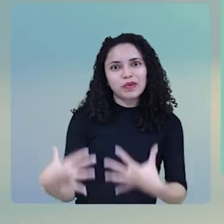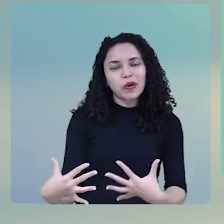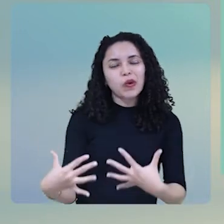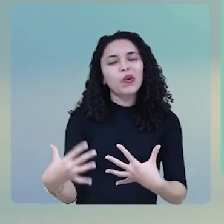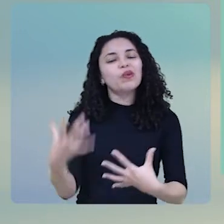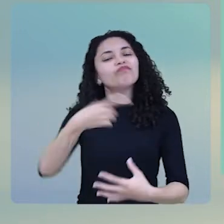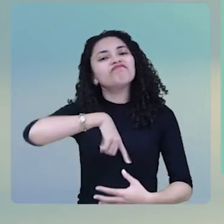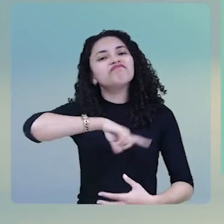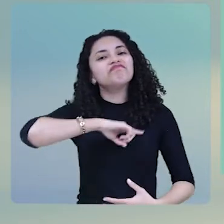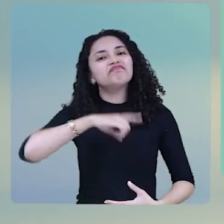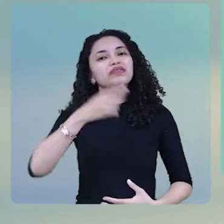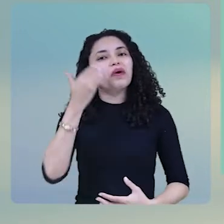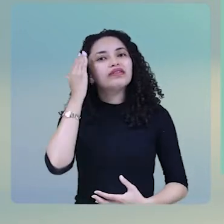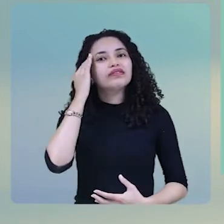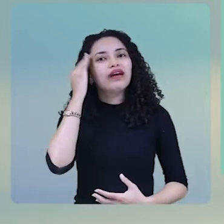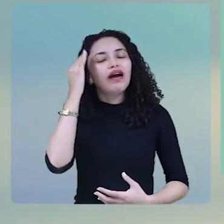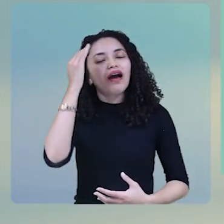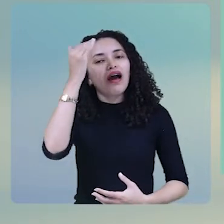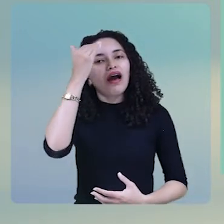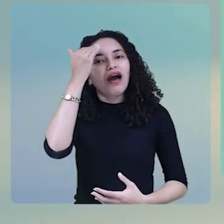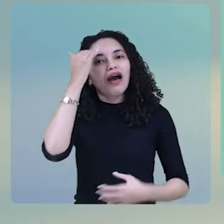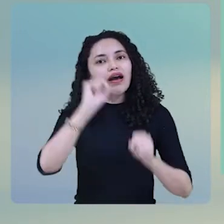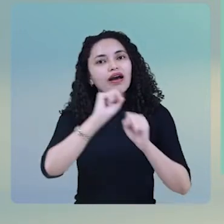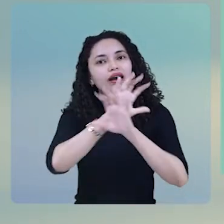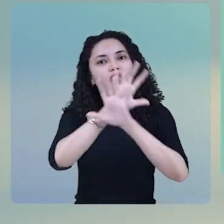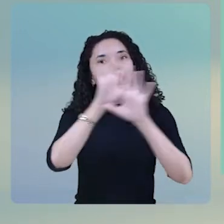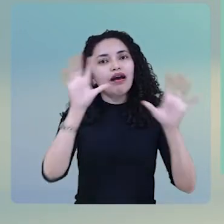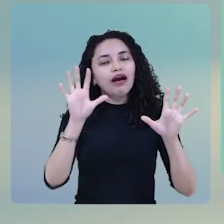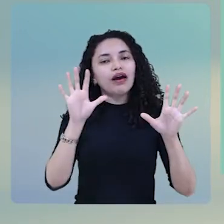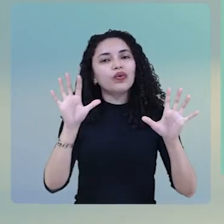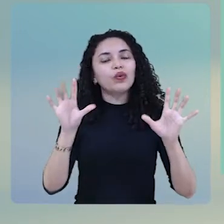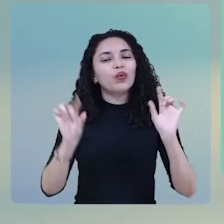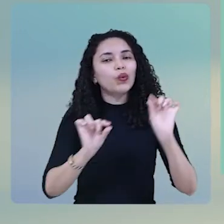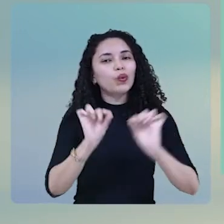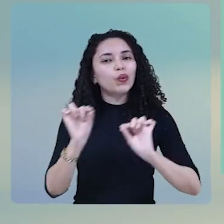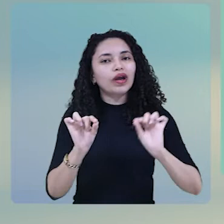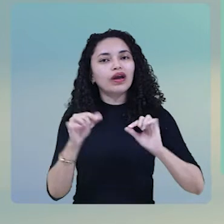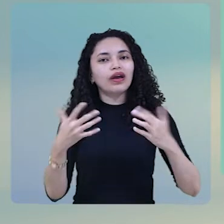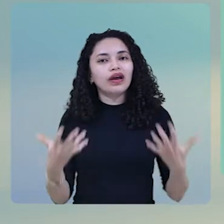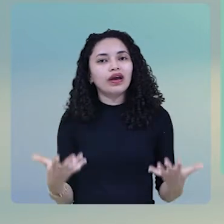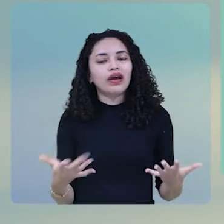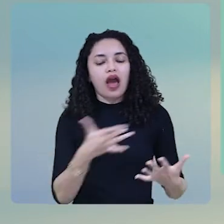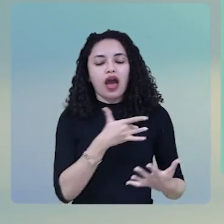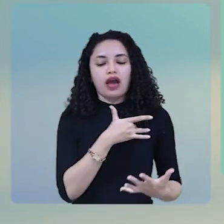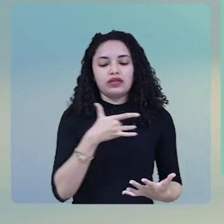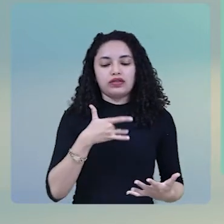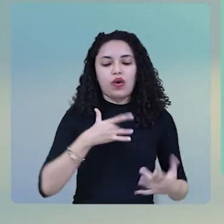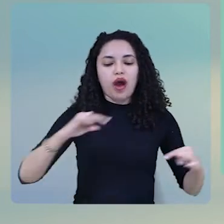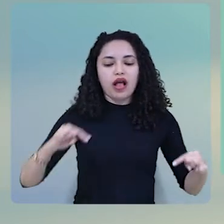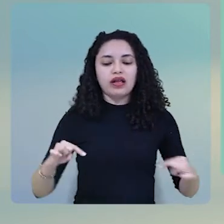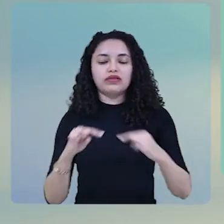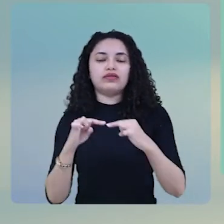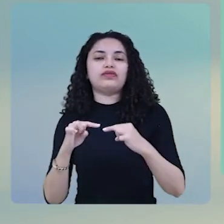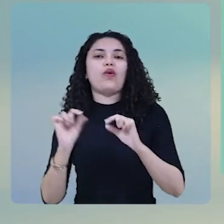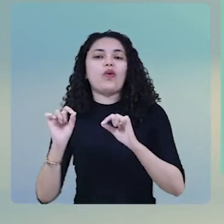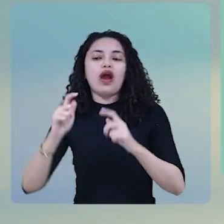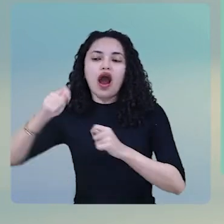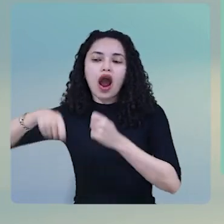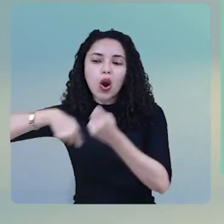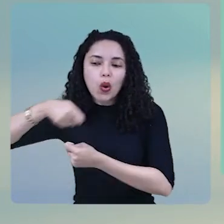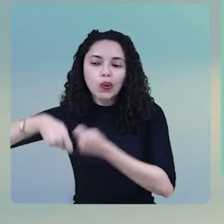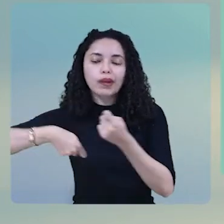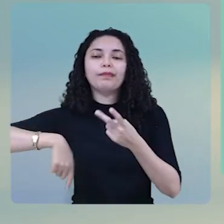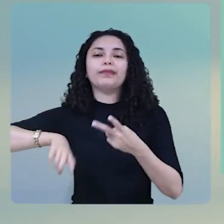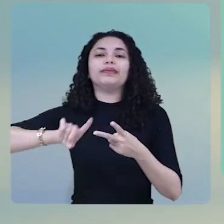Que a saúde está relacionada diretamente com a economia, que a saúde está relacionada diretamente com